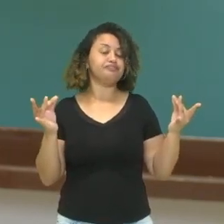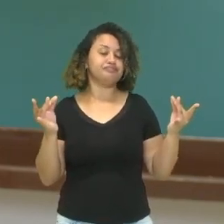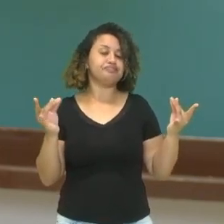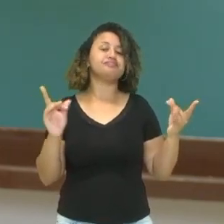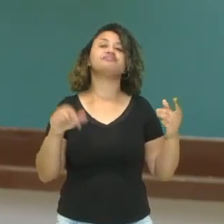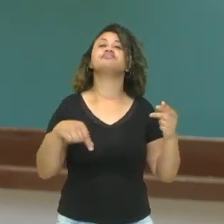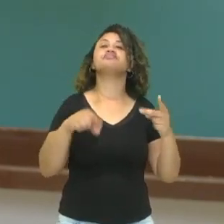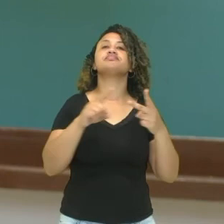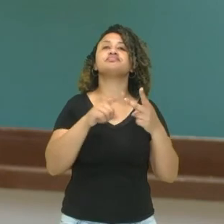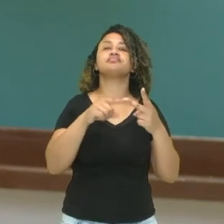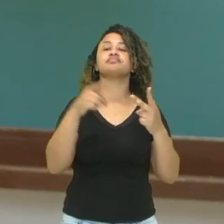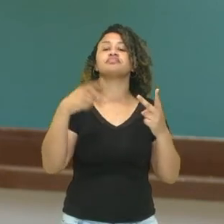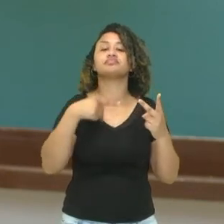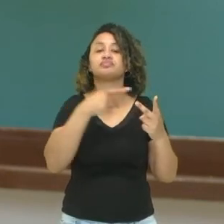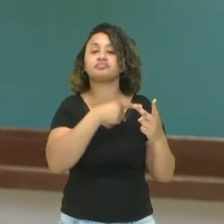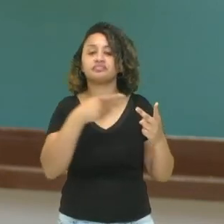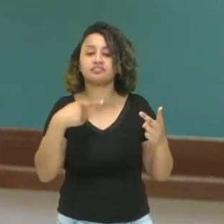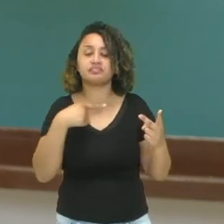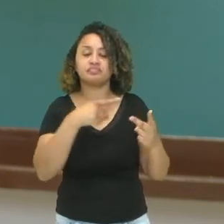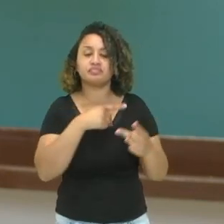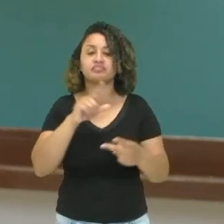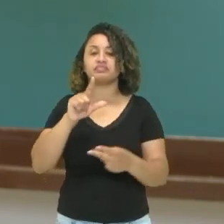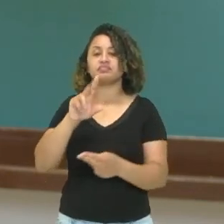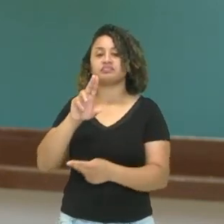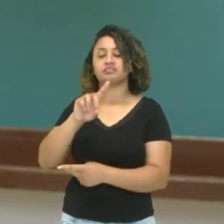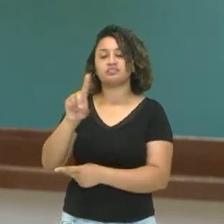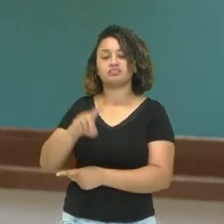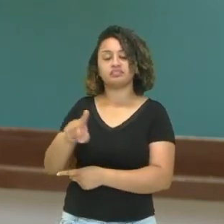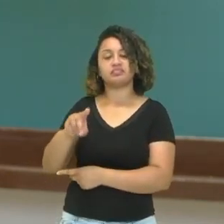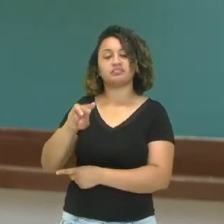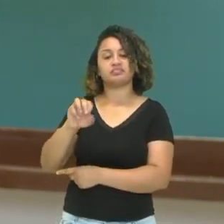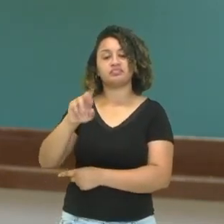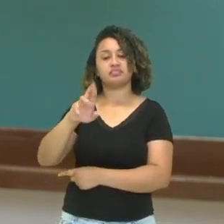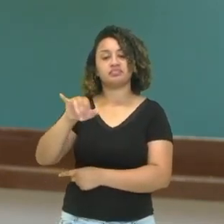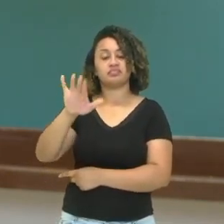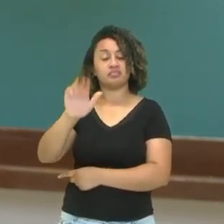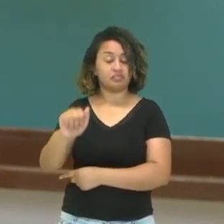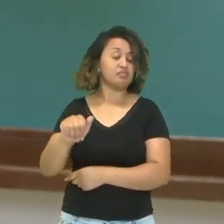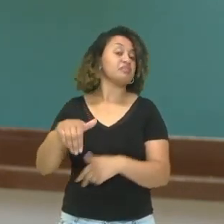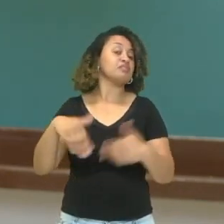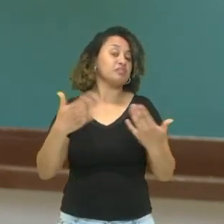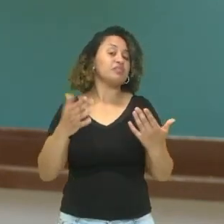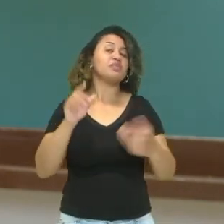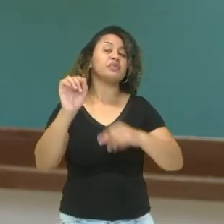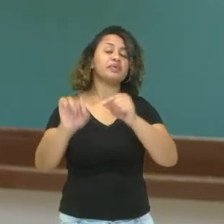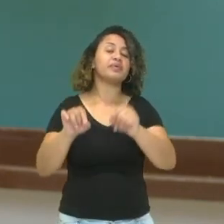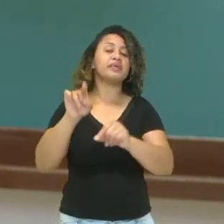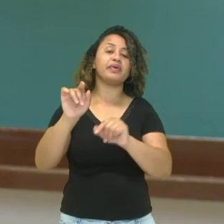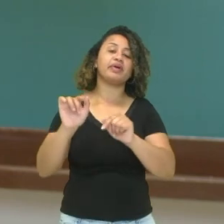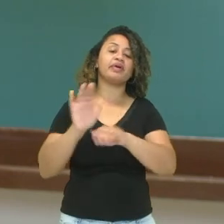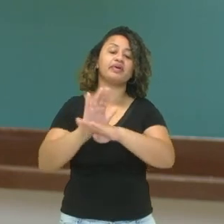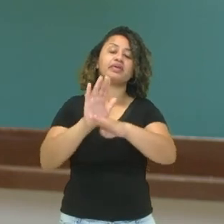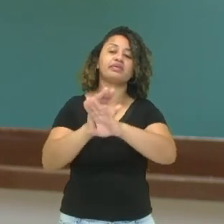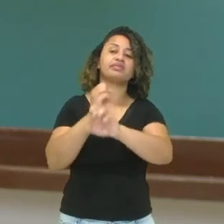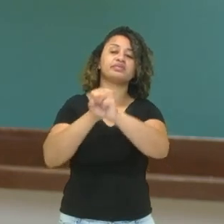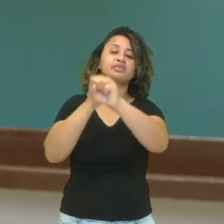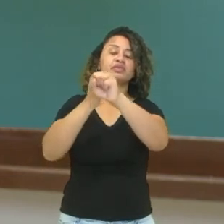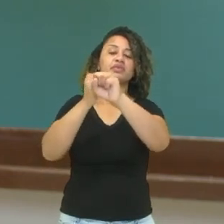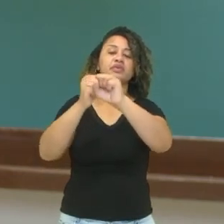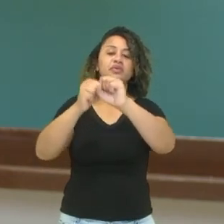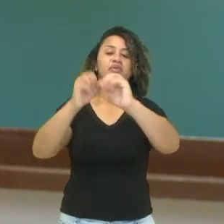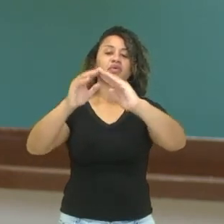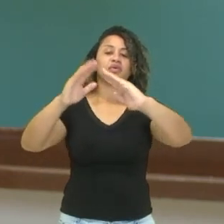como a pastora Luz Marina, que é uma pastora luterana que foi ajudar a reconstruir terreiros de